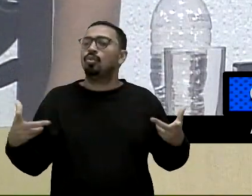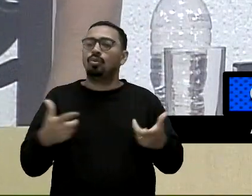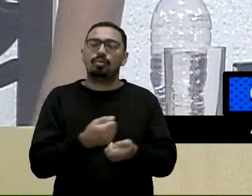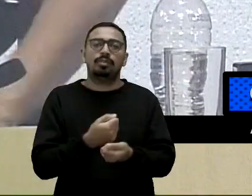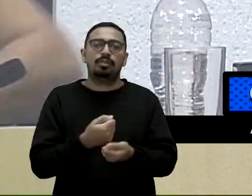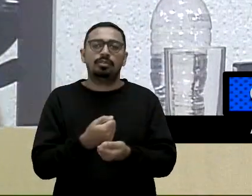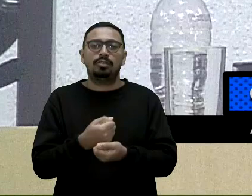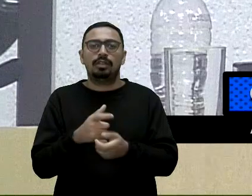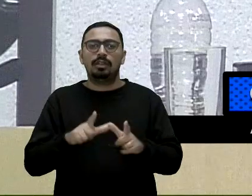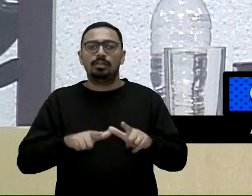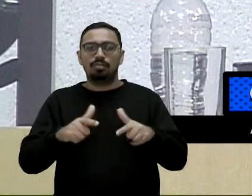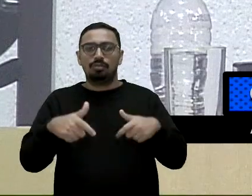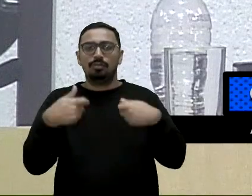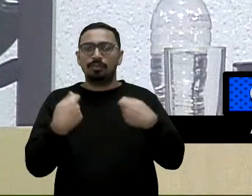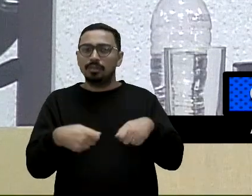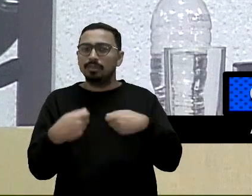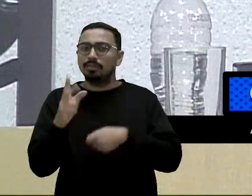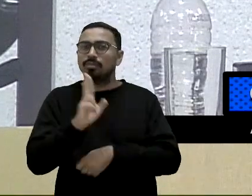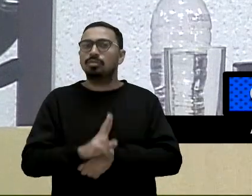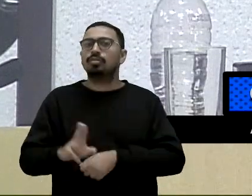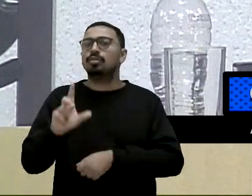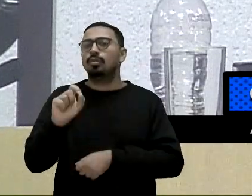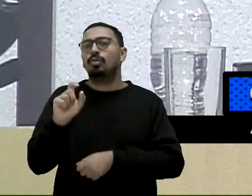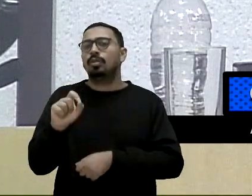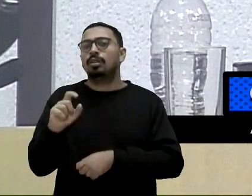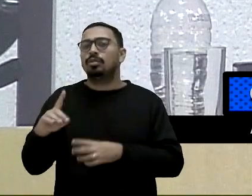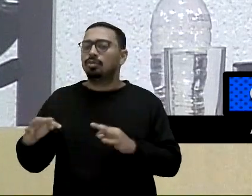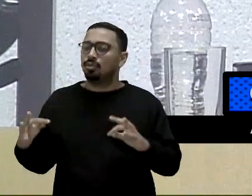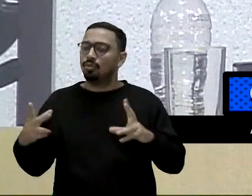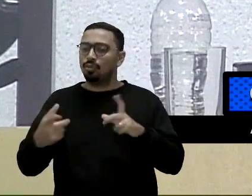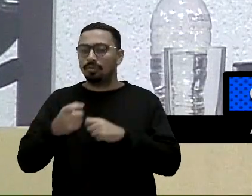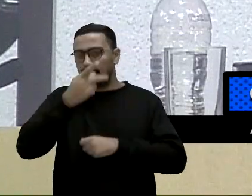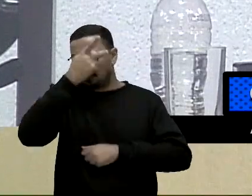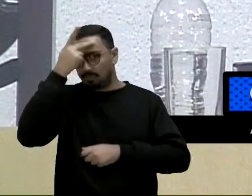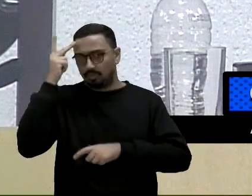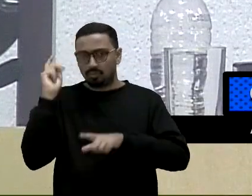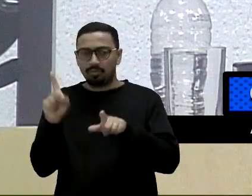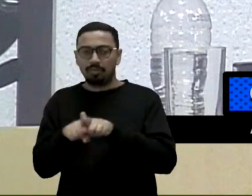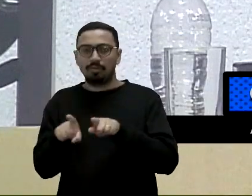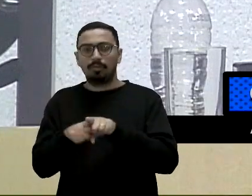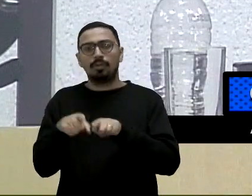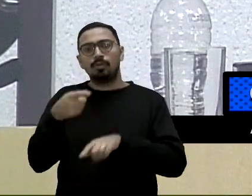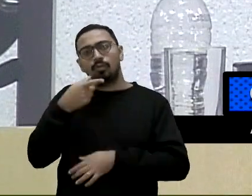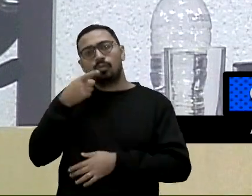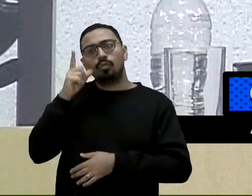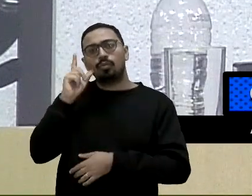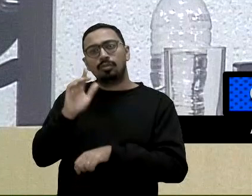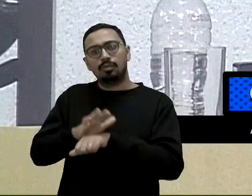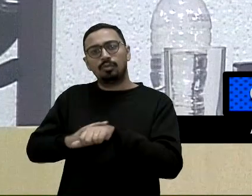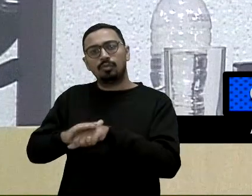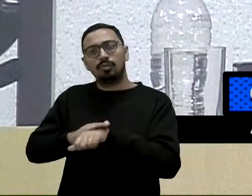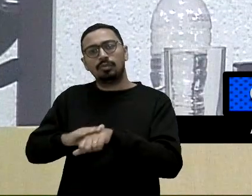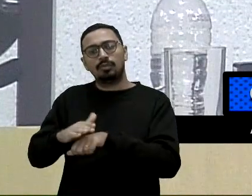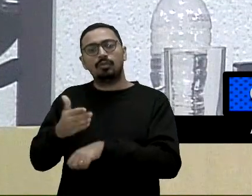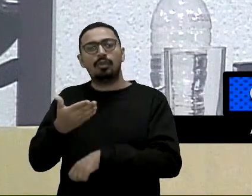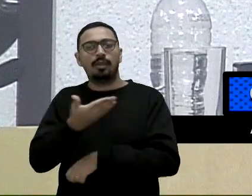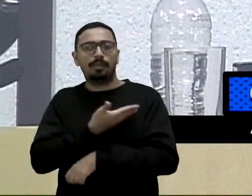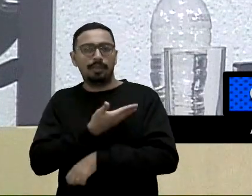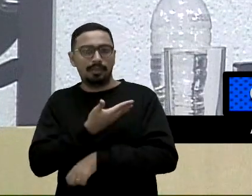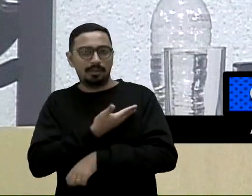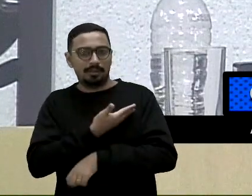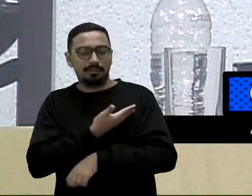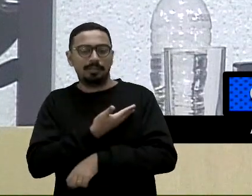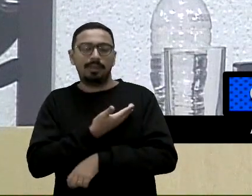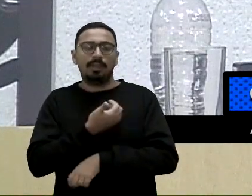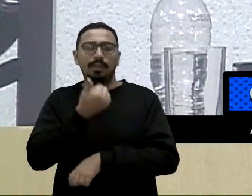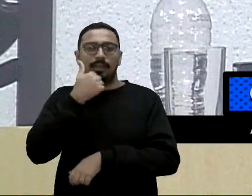ações precisam ser feitas por meio coletivo. Eu ontem mesmo conversava com uma amiga que é mãe solo,